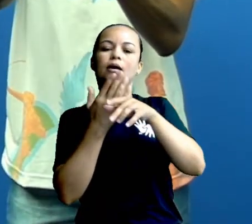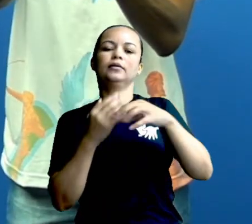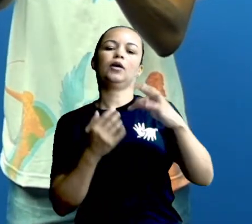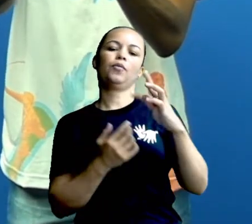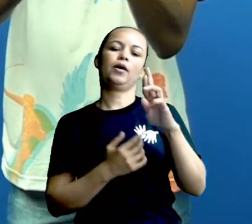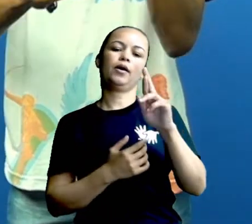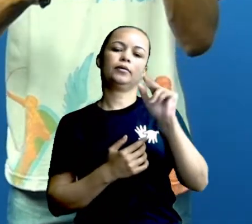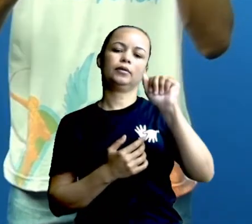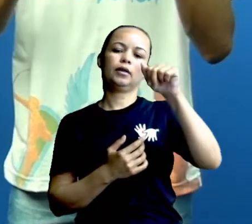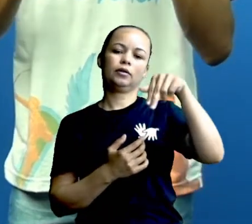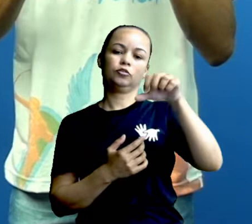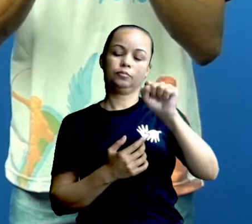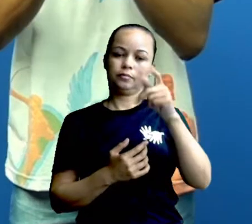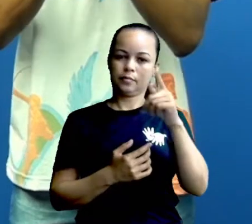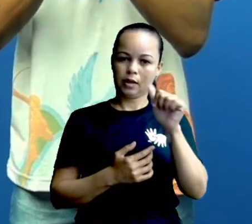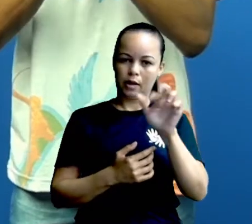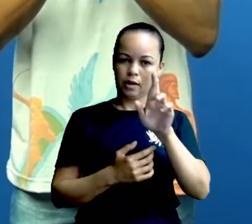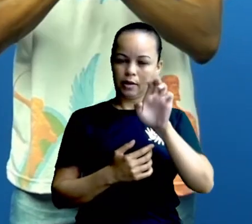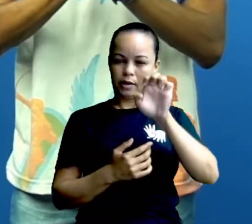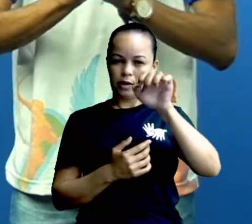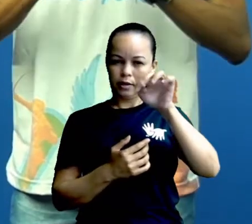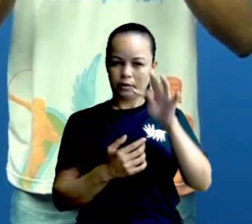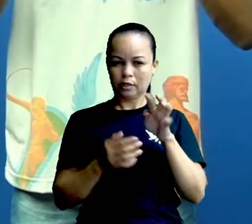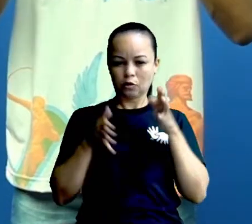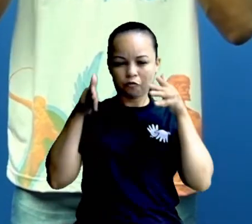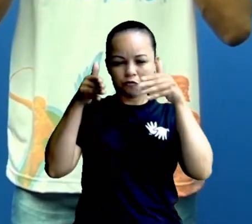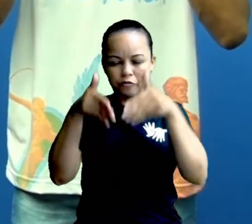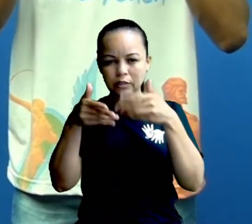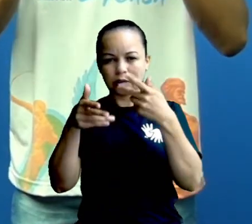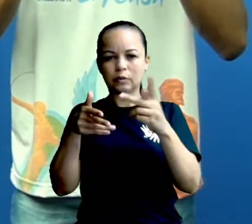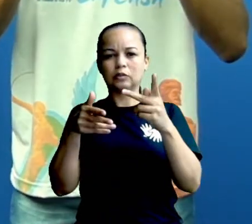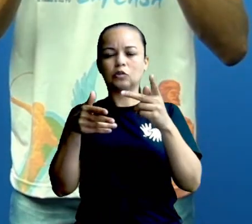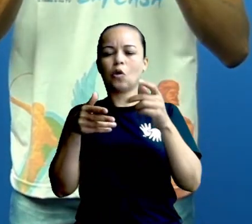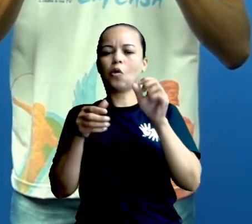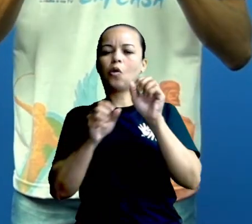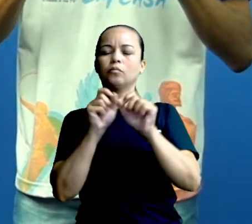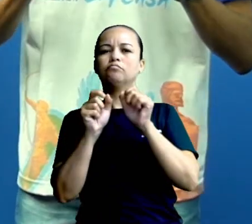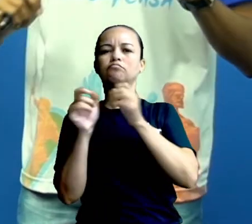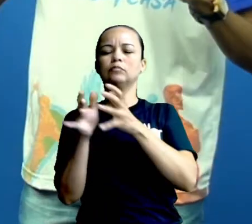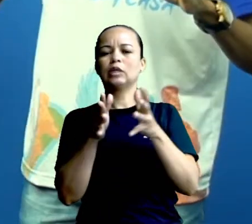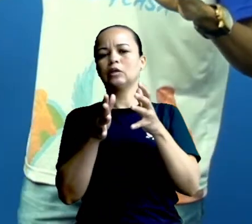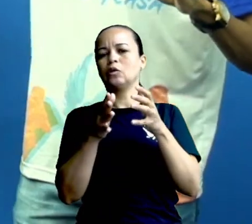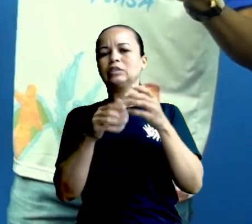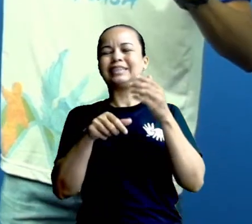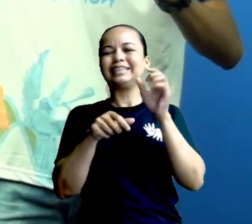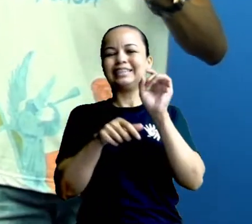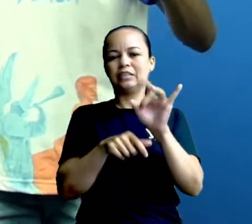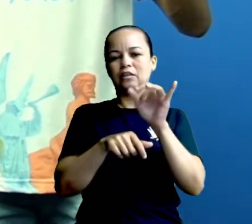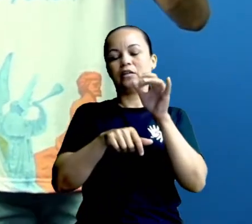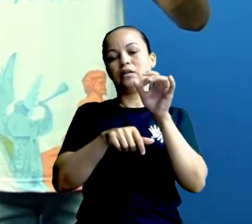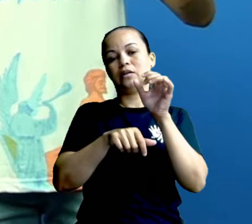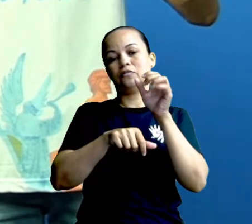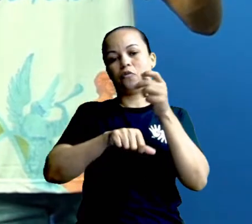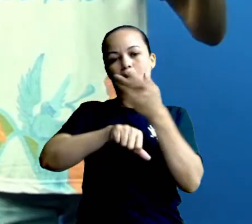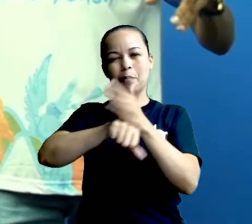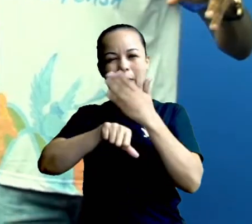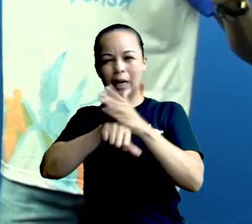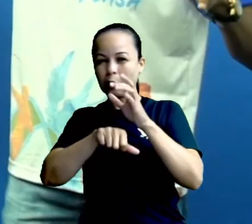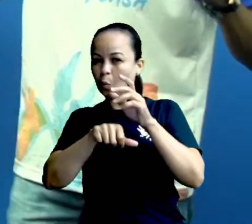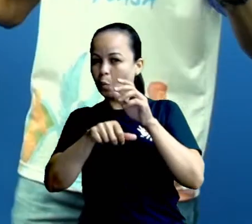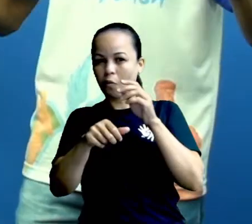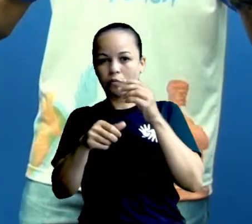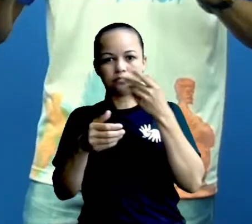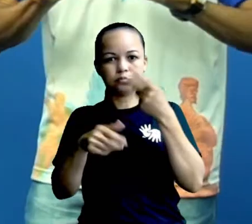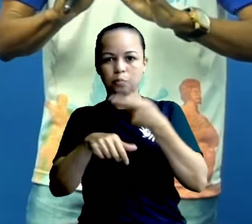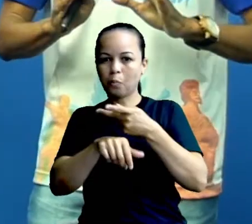objeto transparente. Então, não fixe apenas objeto transparente apenas para o branco, tá? Que a gente fala de branco,